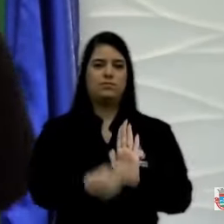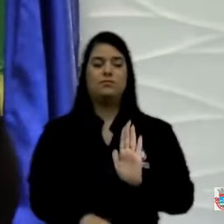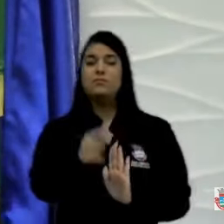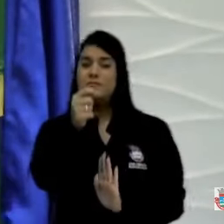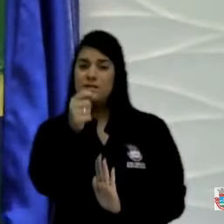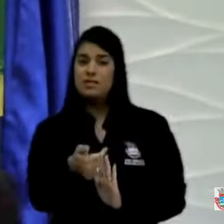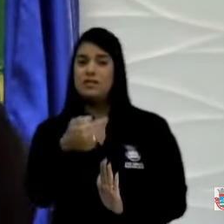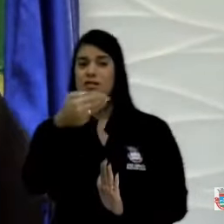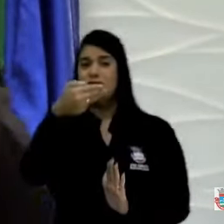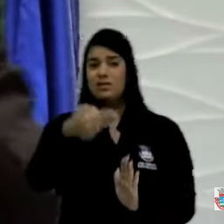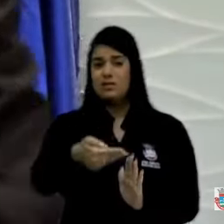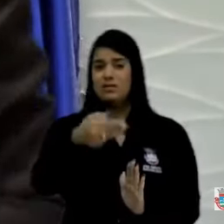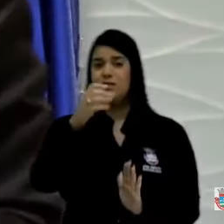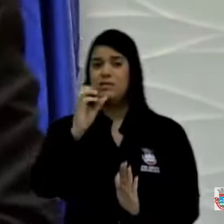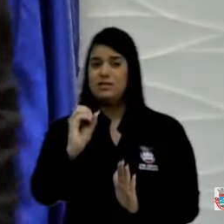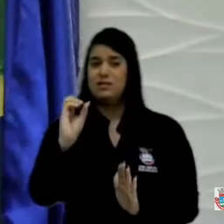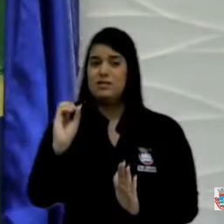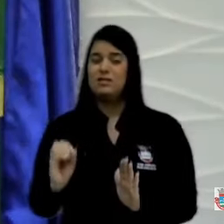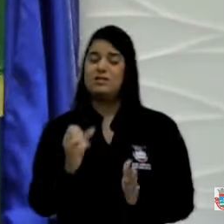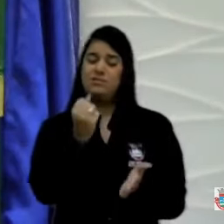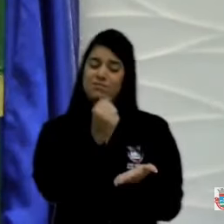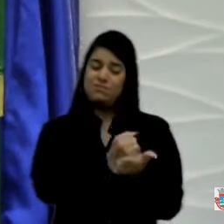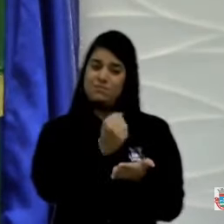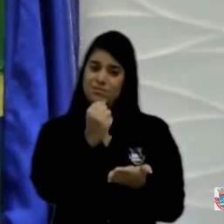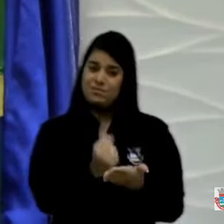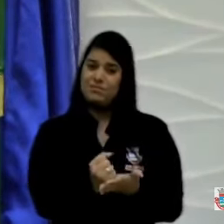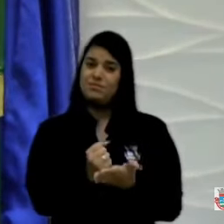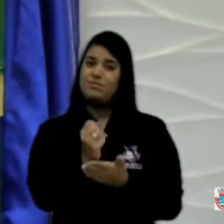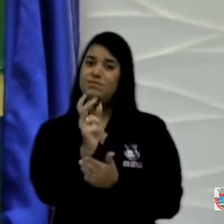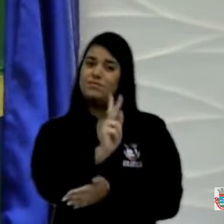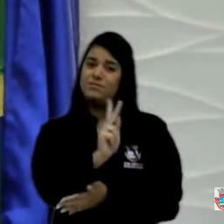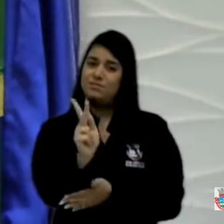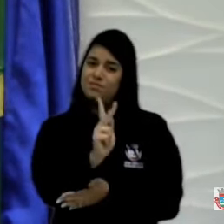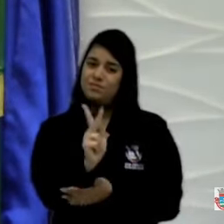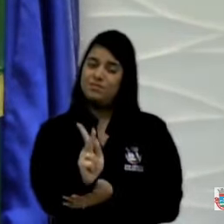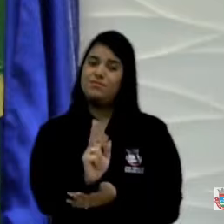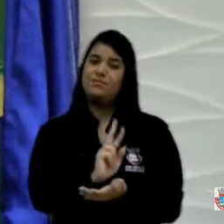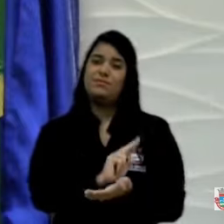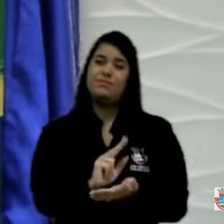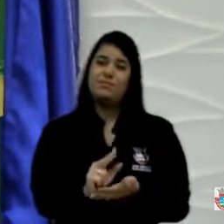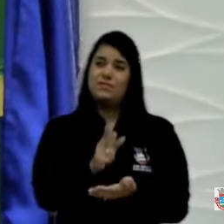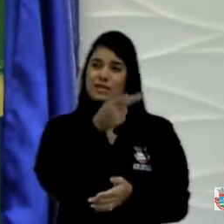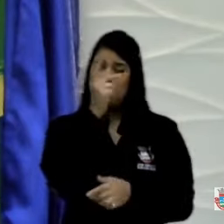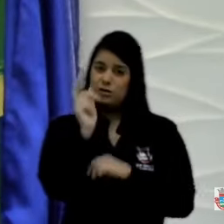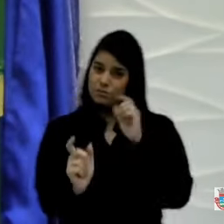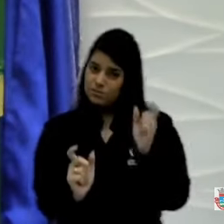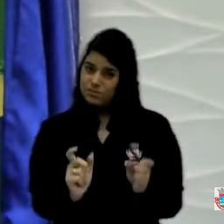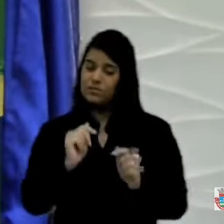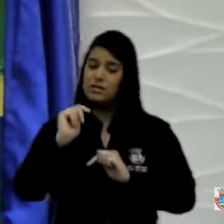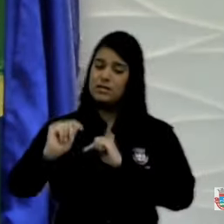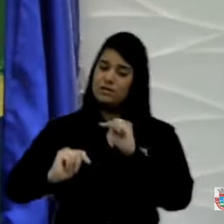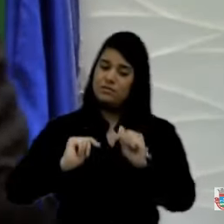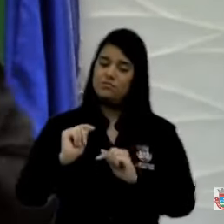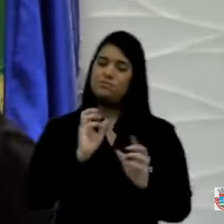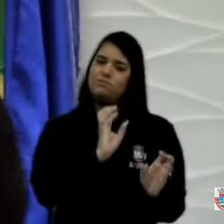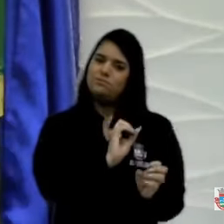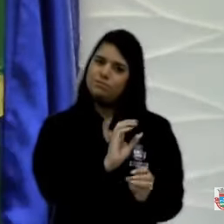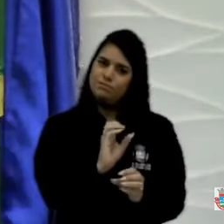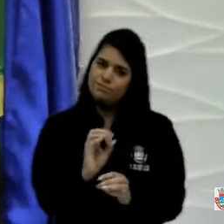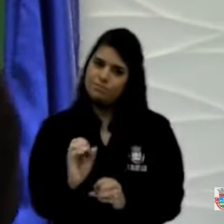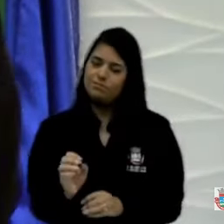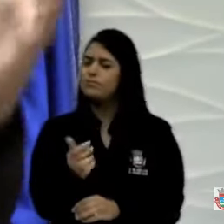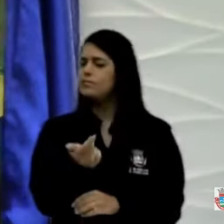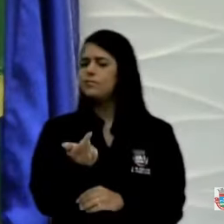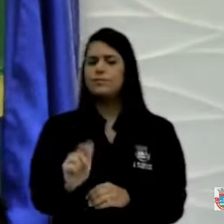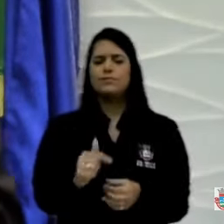quase 300 contratos de professores e pessoas que serviam na educação e